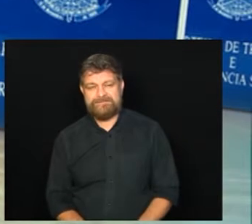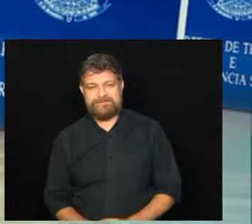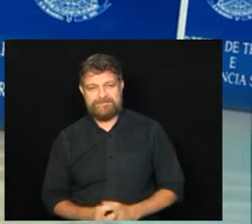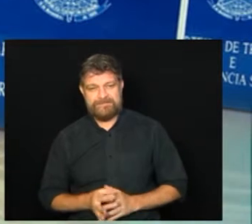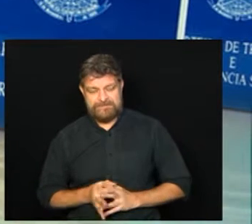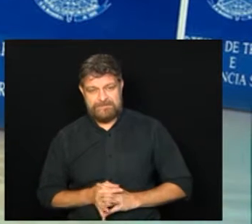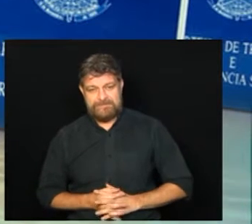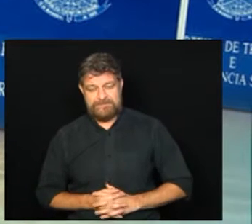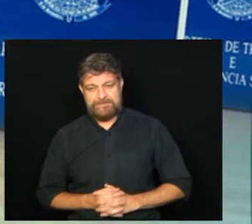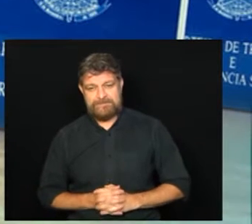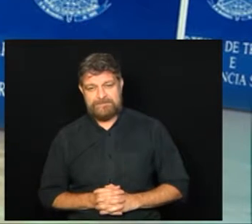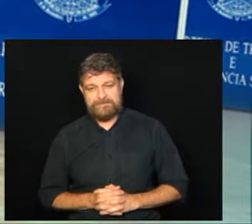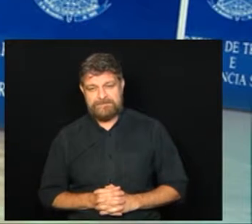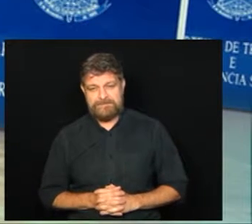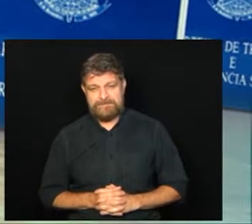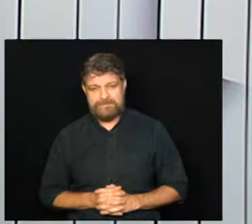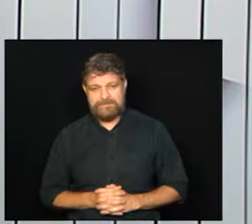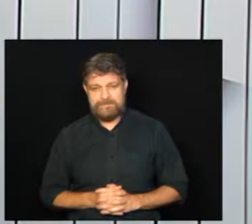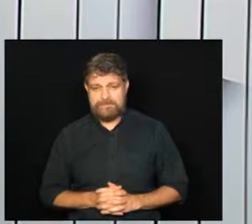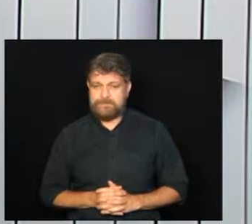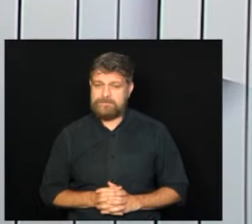www.cepat.campinas.sp.gov.br.